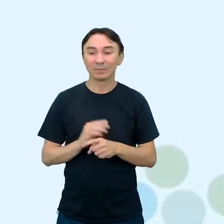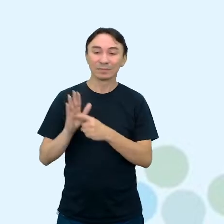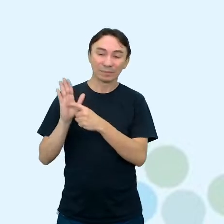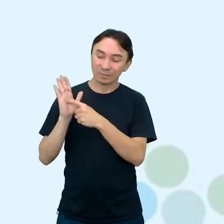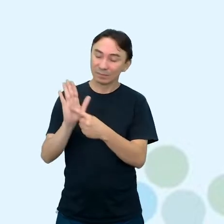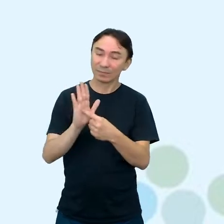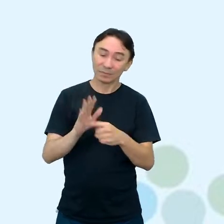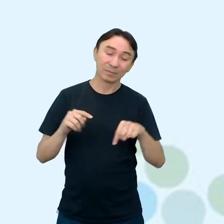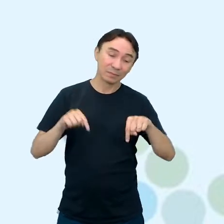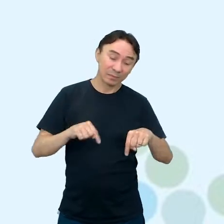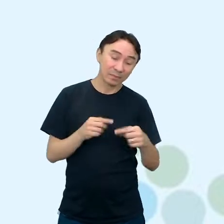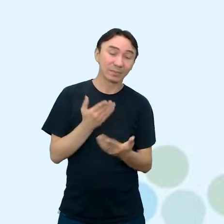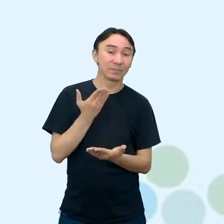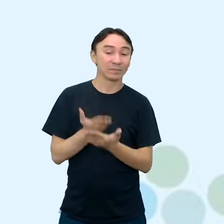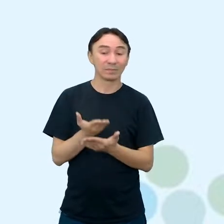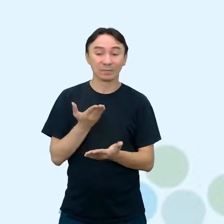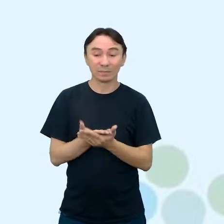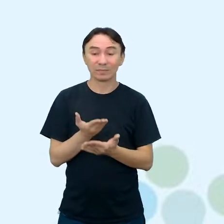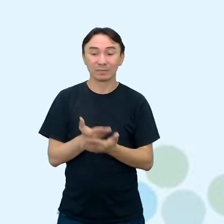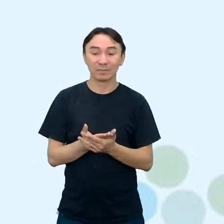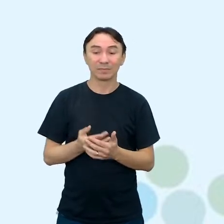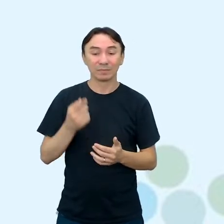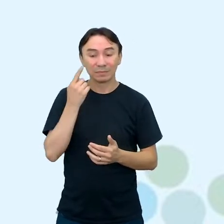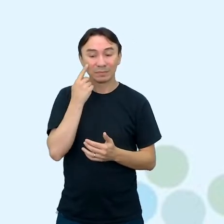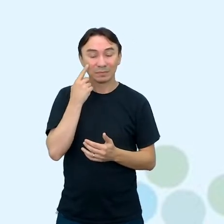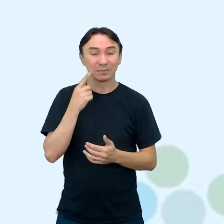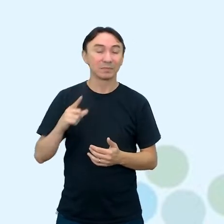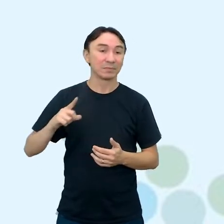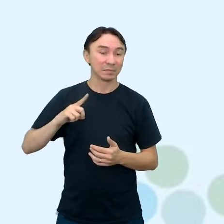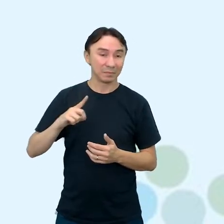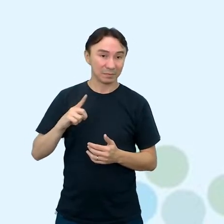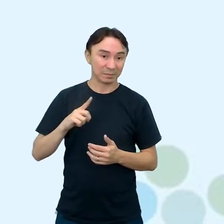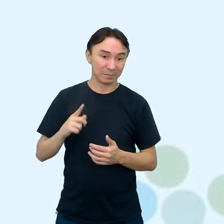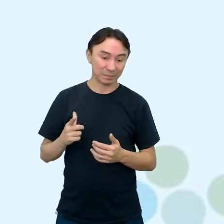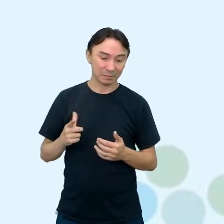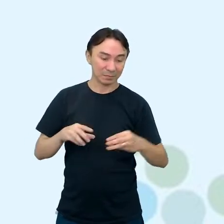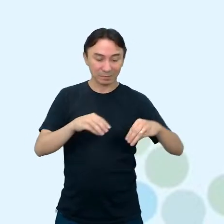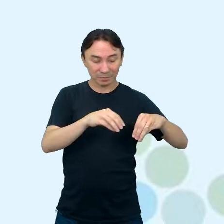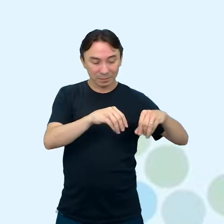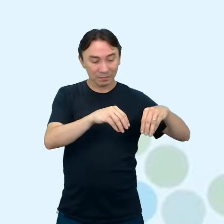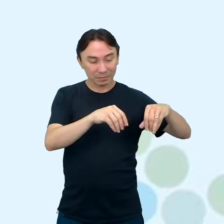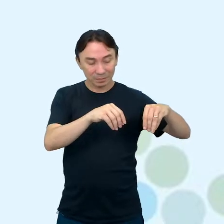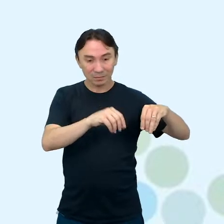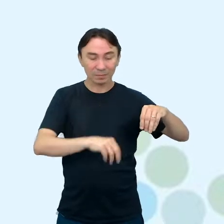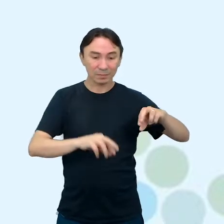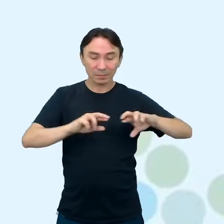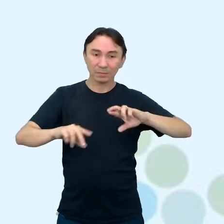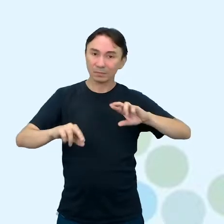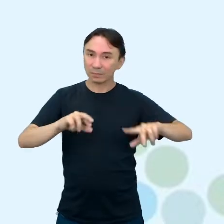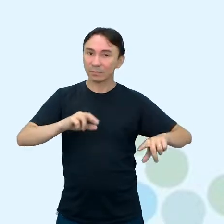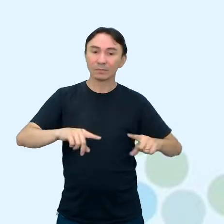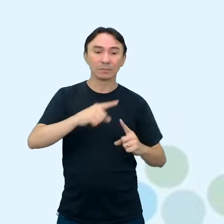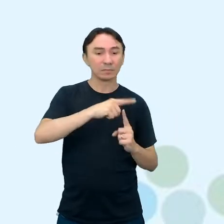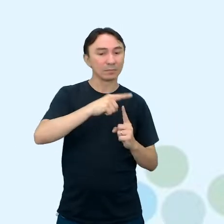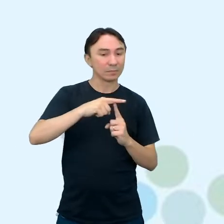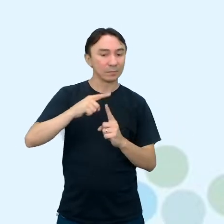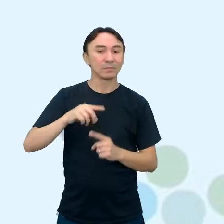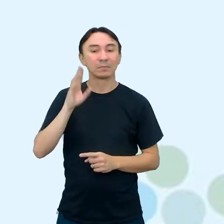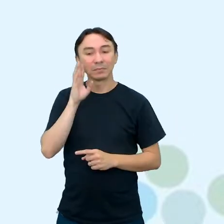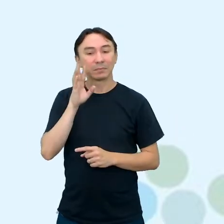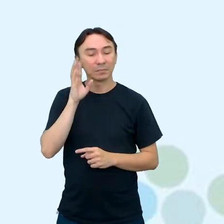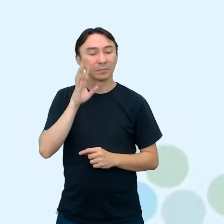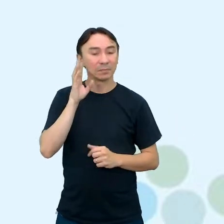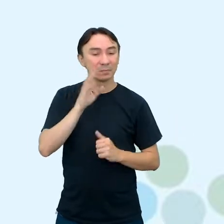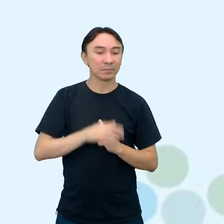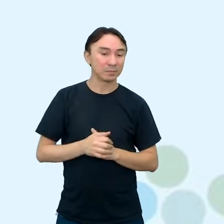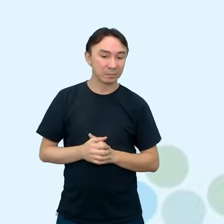aula, Onde a gente vai aí, olha, justamente falar da classificação dos solos. Olha só que legal, É mesmo. Então, vamos